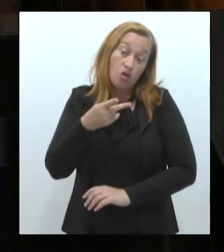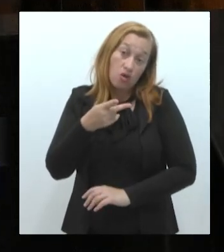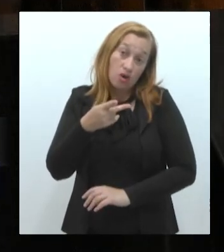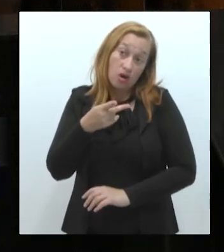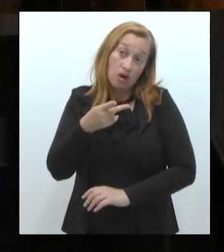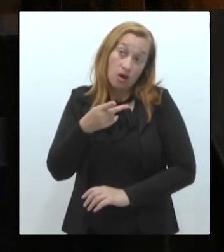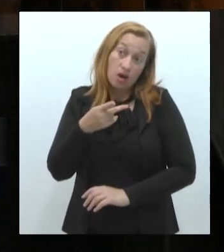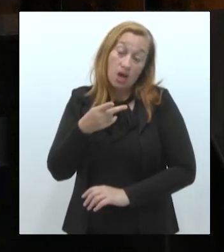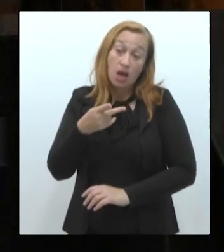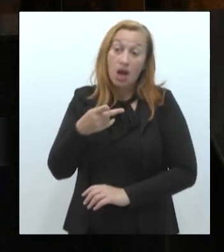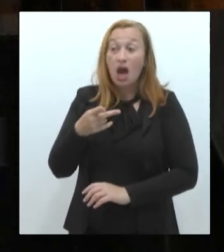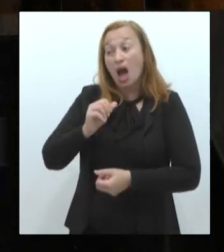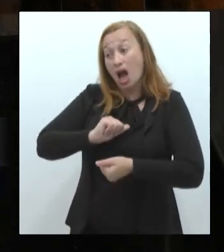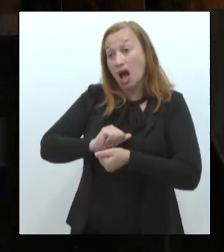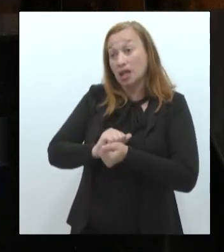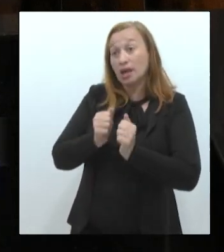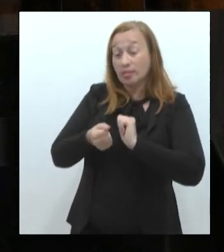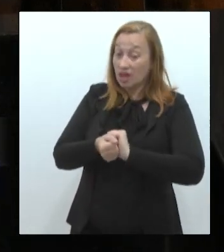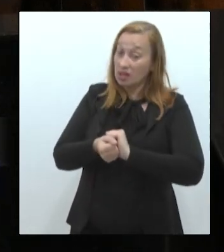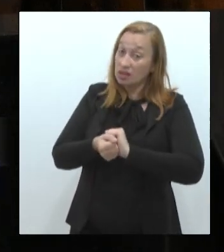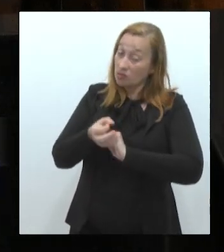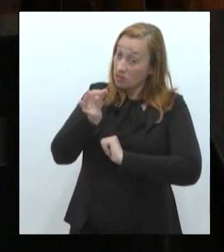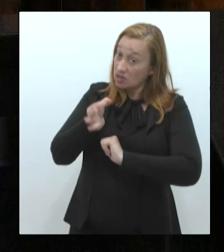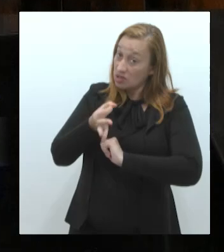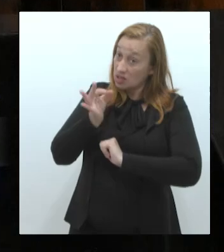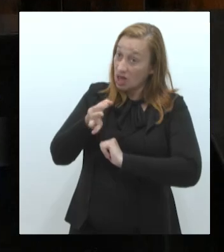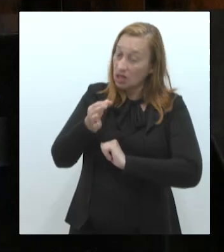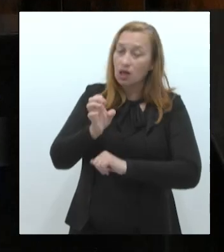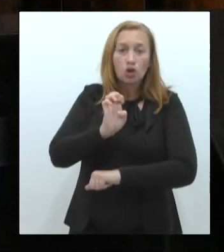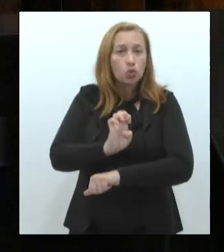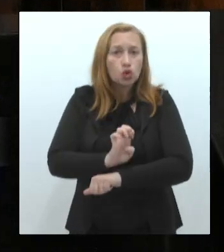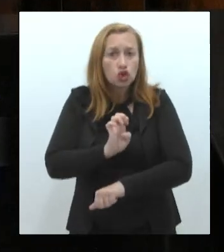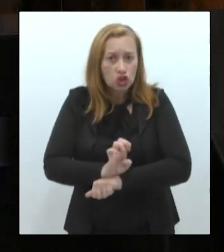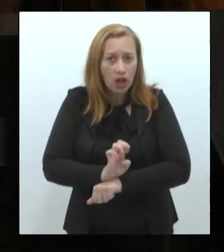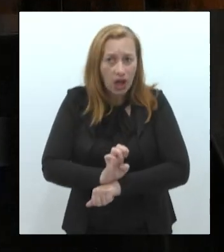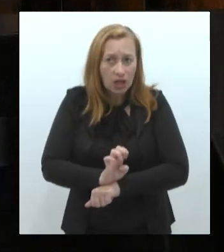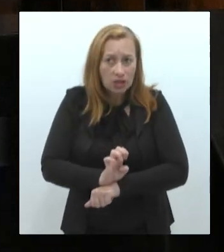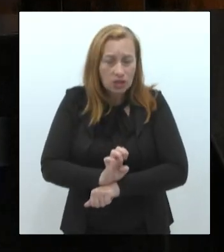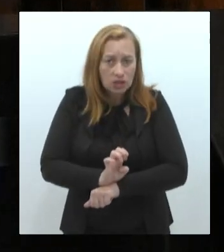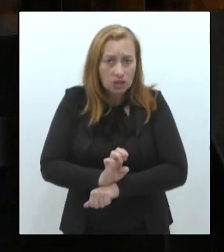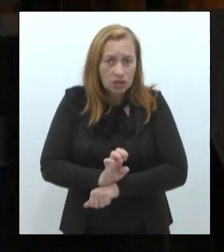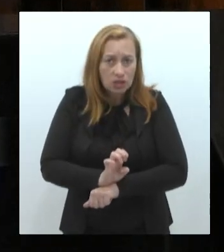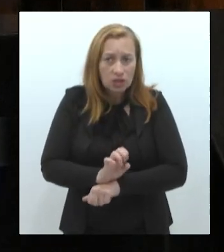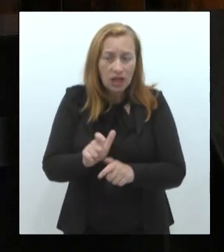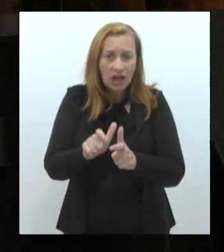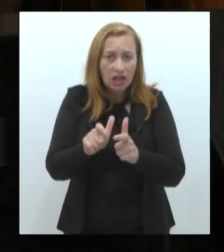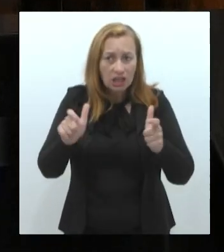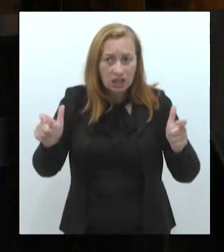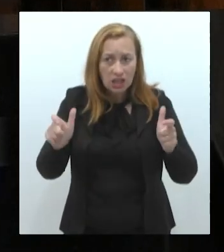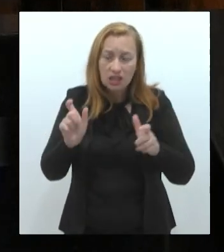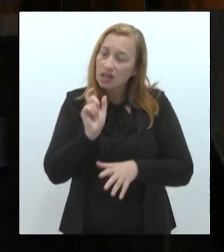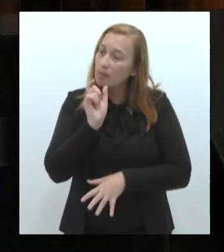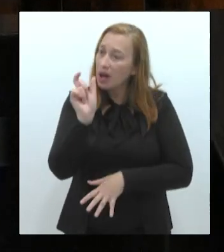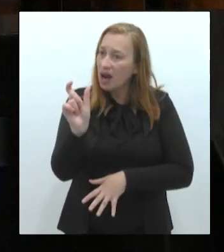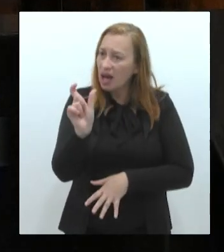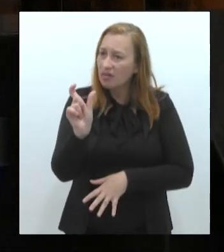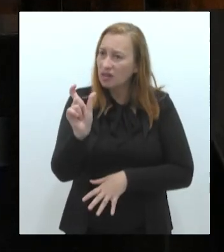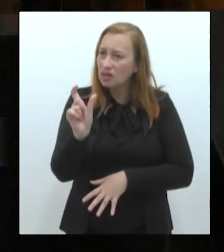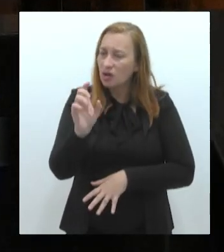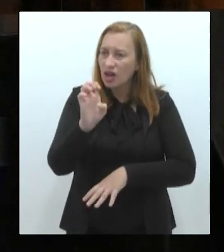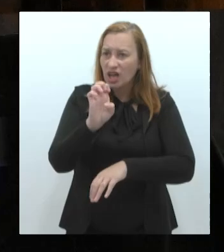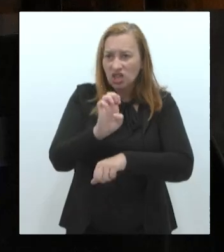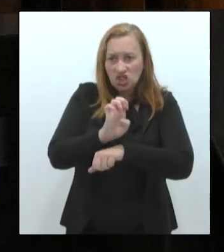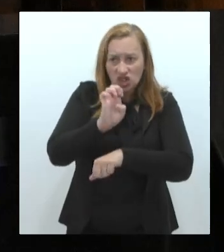a uva. E o Estado, quando eu digo Estado, na ampla expressão da palavra, não é só o Estado do Rio de